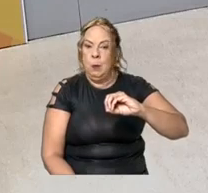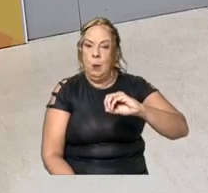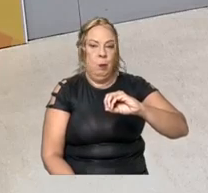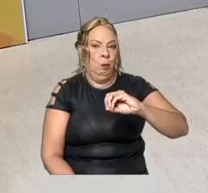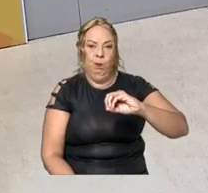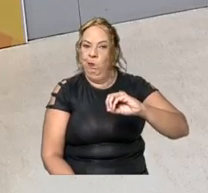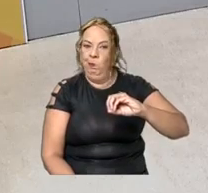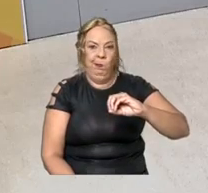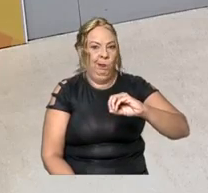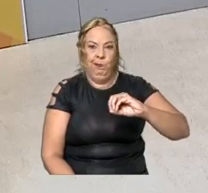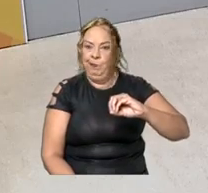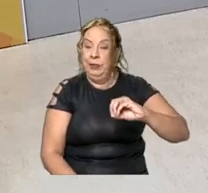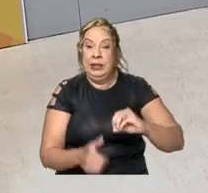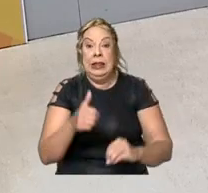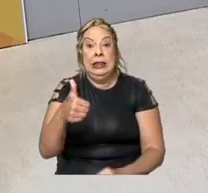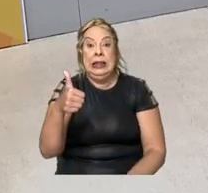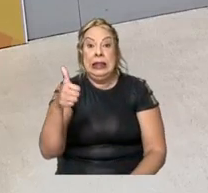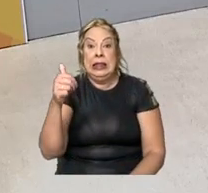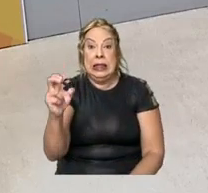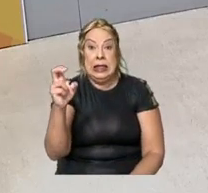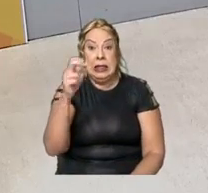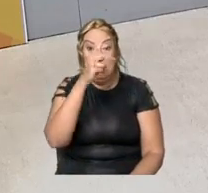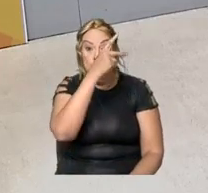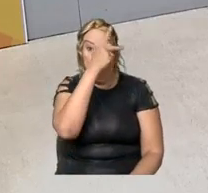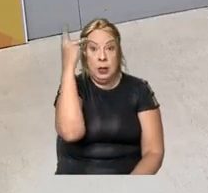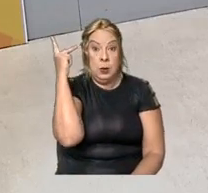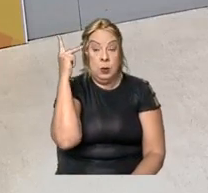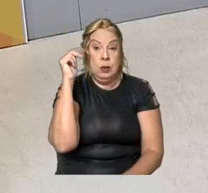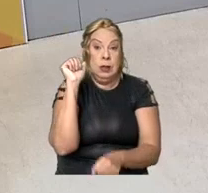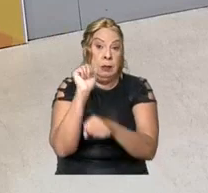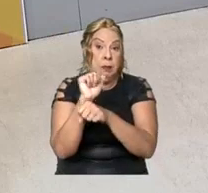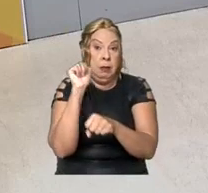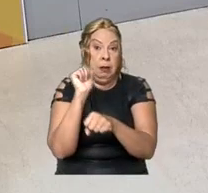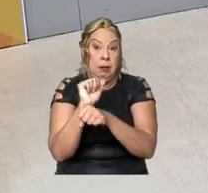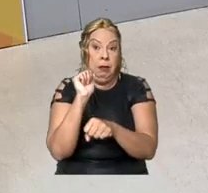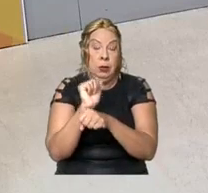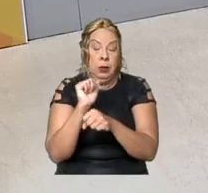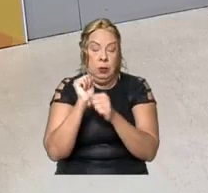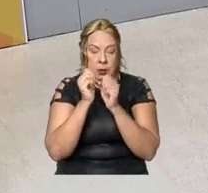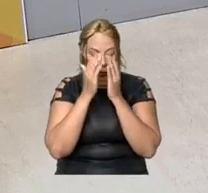Não decidiu, 15 títulos estão na expectativa.